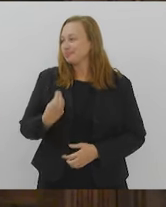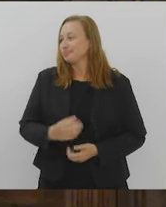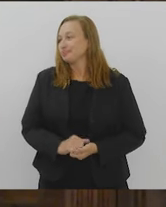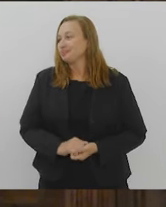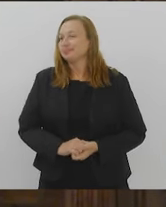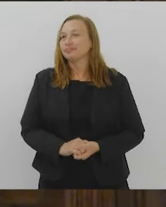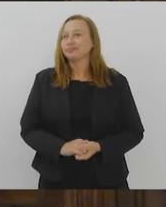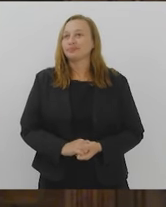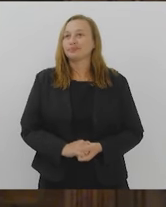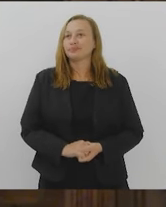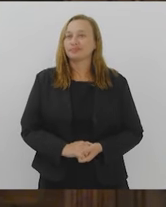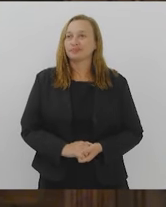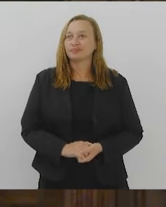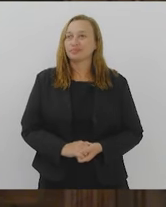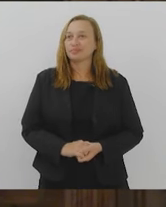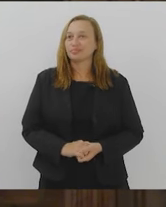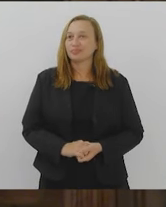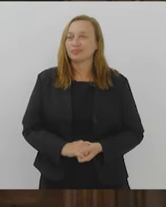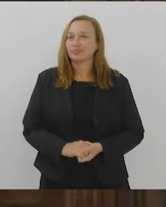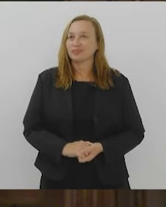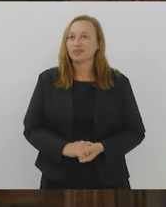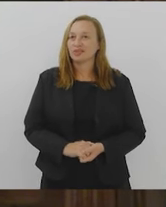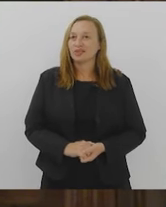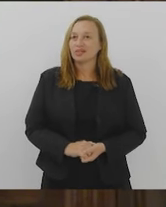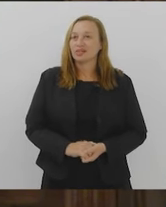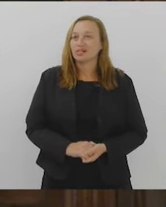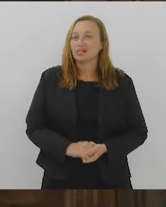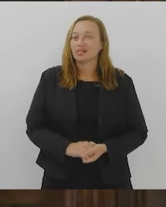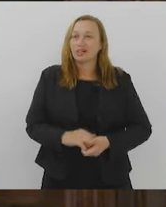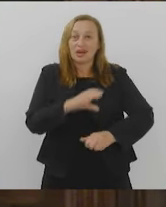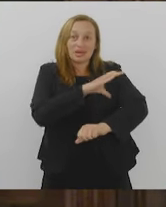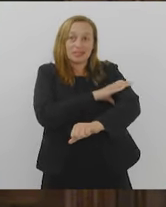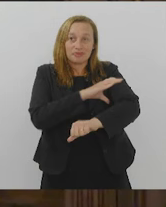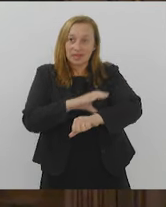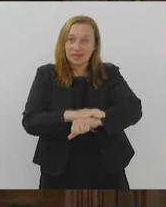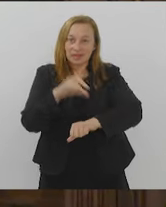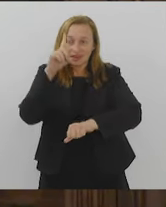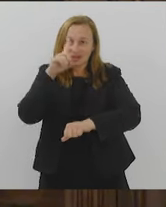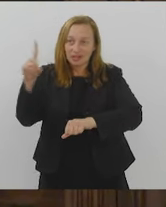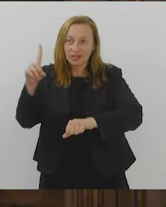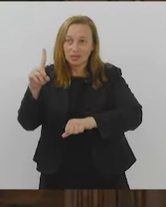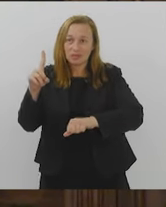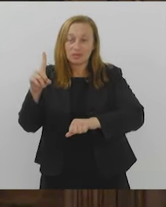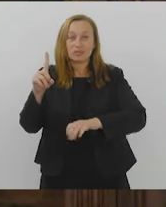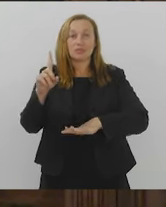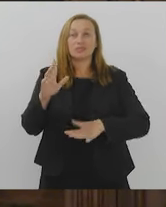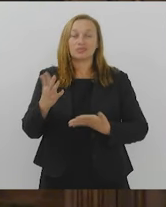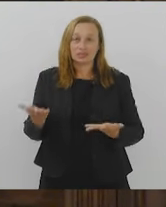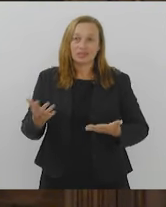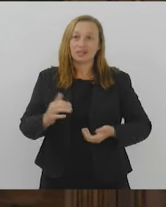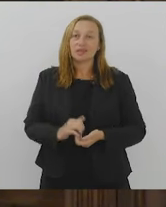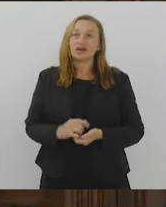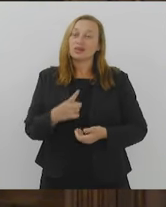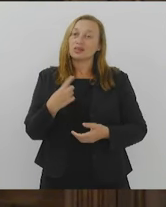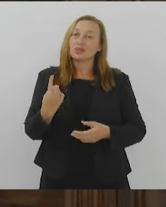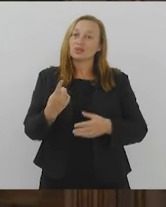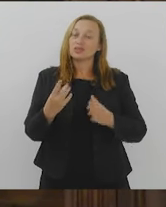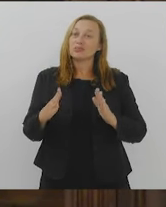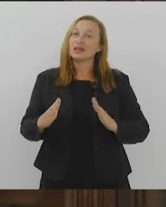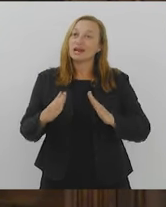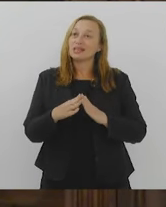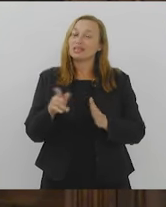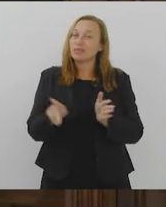Os 100 anos das Assembleias de Deus, ele é um evento político, por isso que nós estamos na casa do povo.